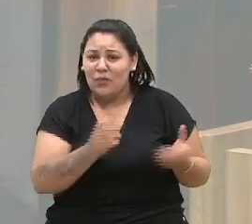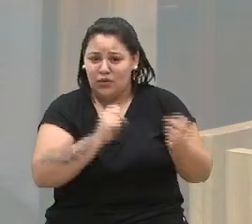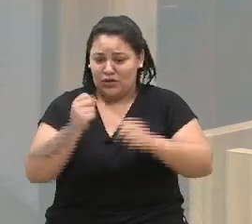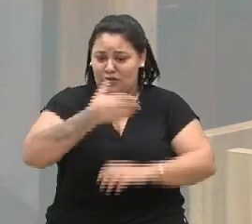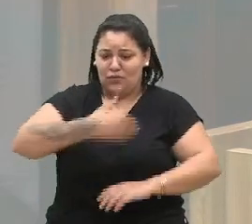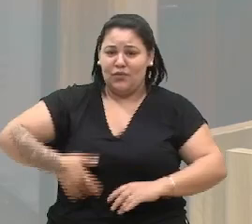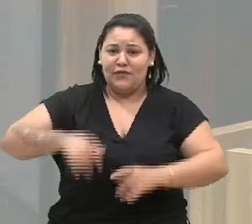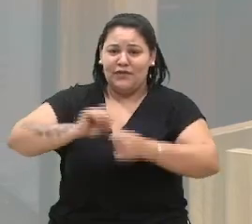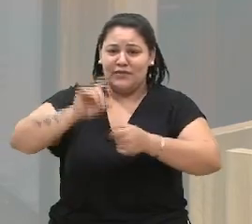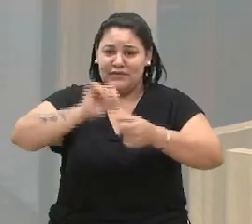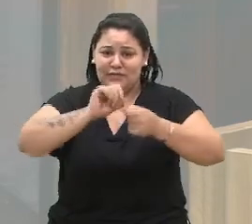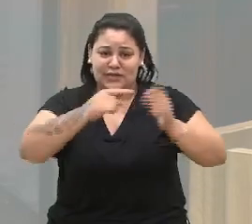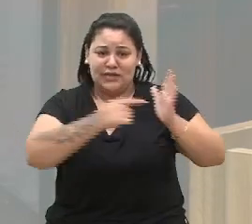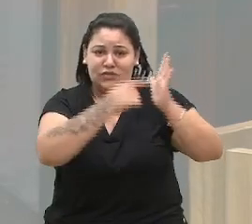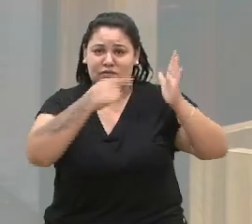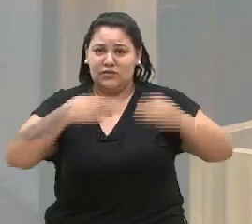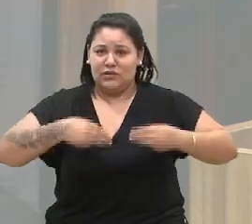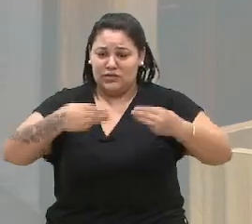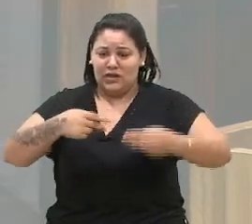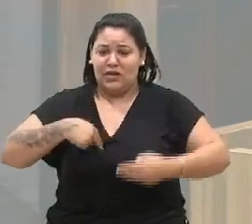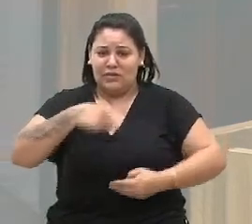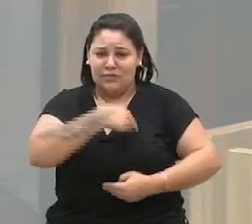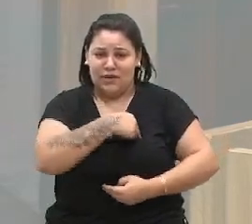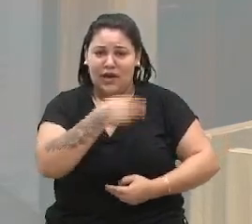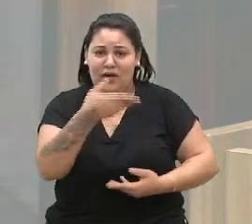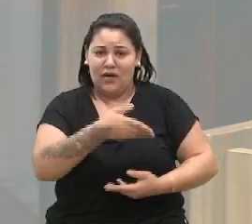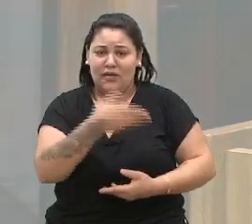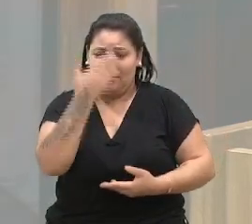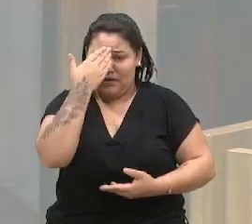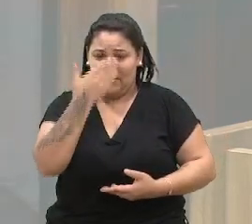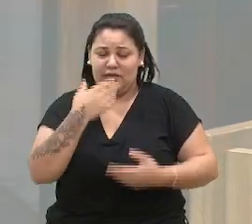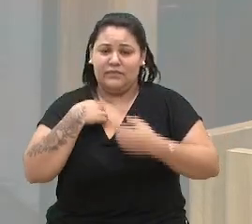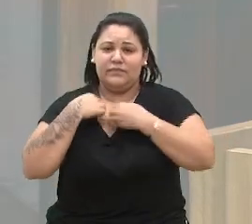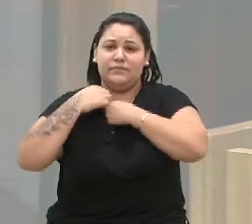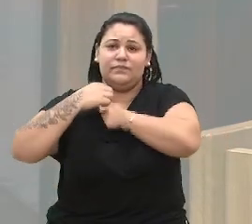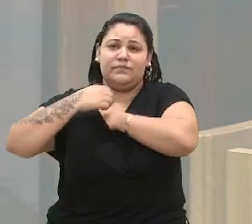fazer essa denúncia ao Ministério Público agora. Muito obrigado.